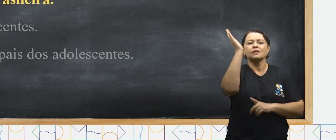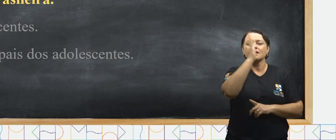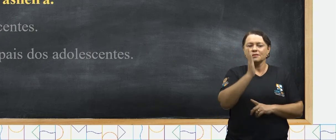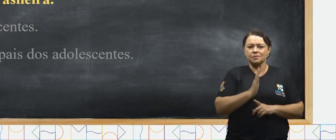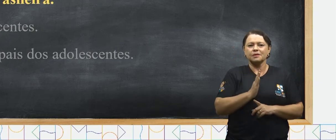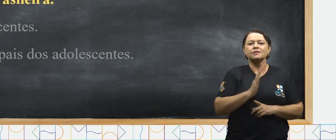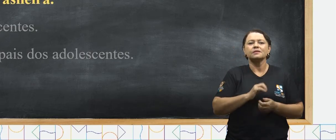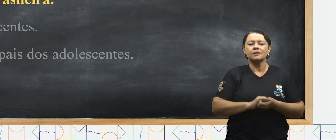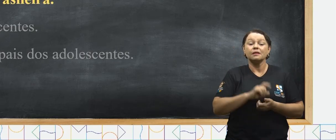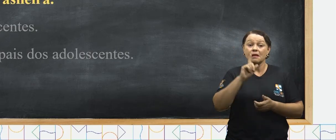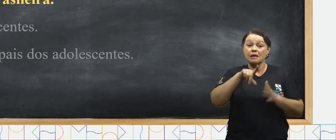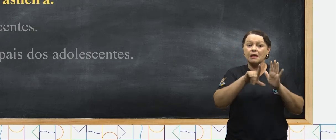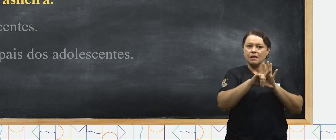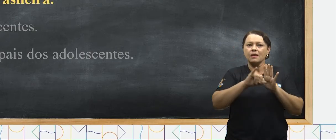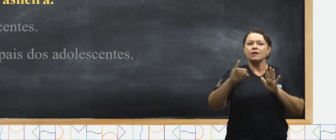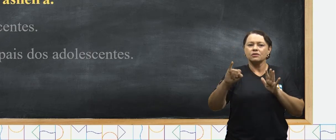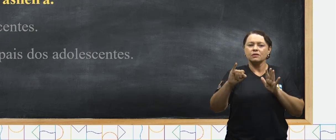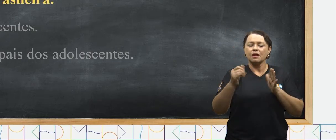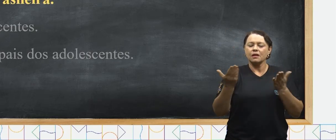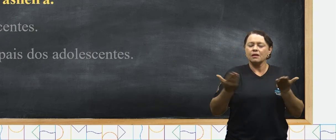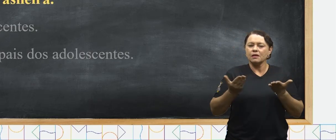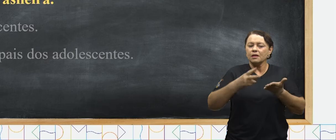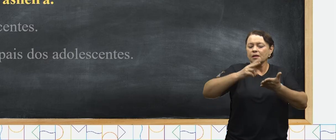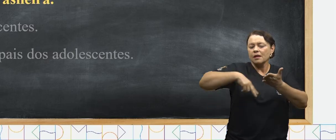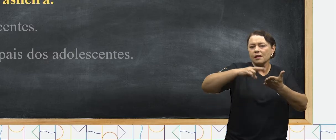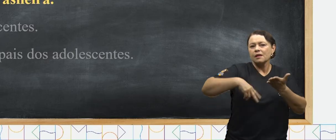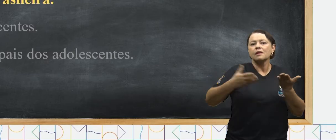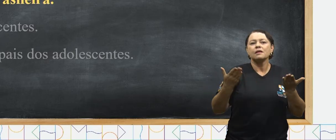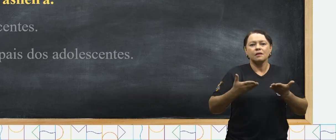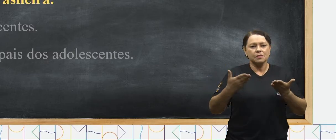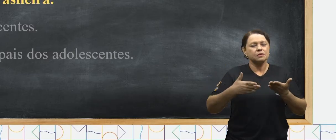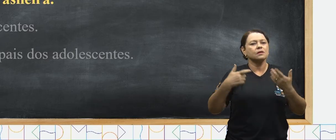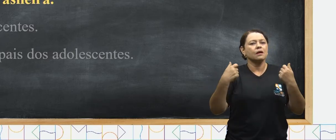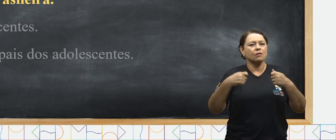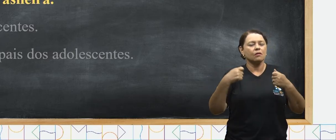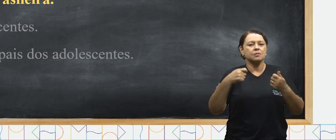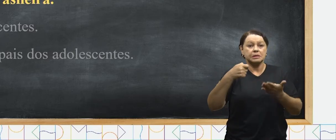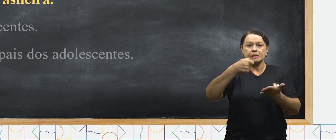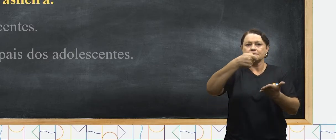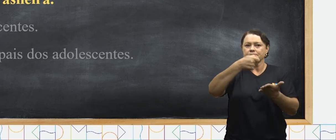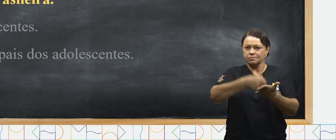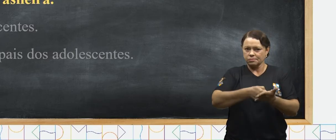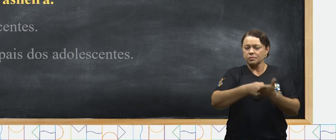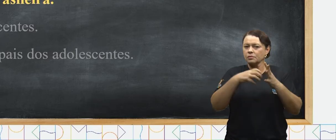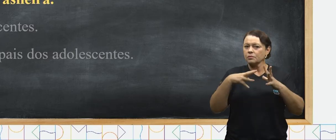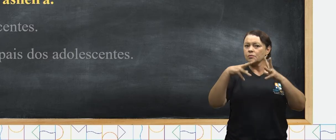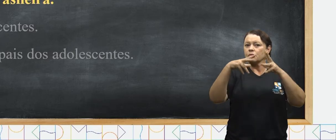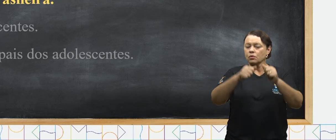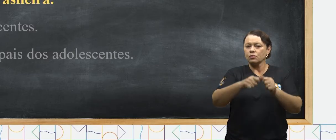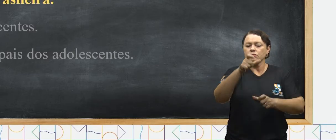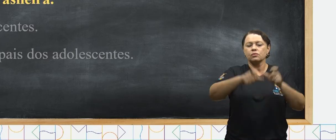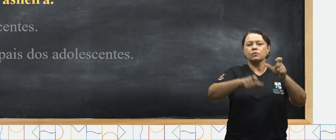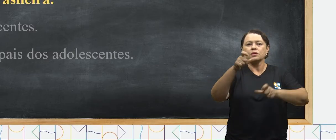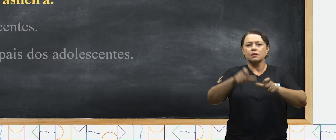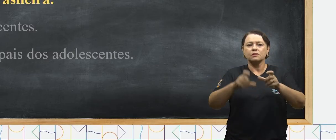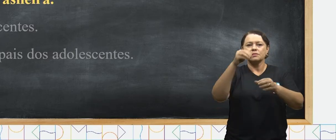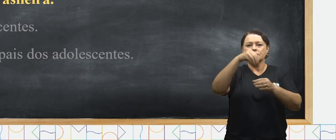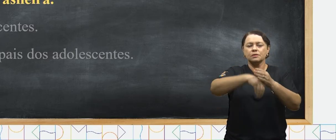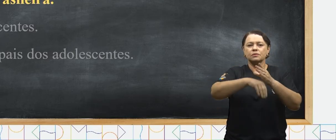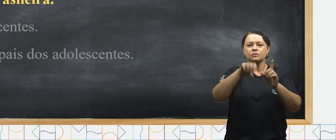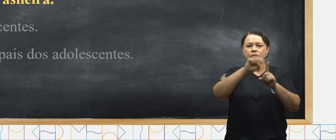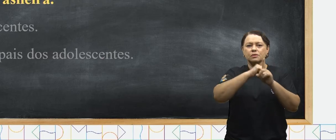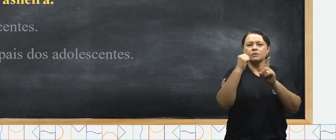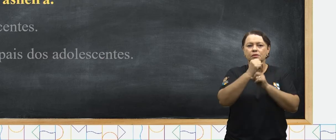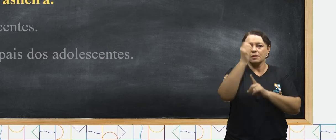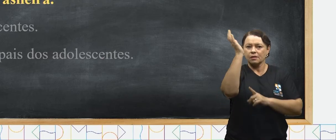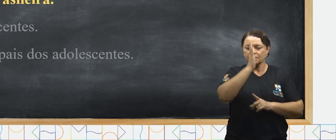sociedade brasileira. Esta lei que acabamos de ler deve ser cumprida por todas as pessoas